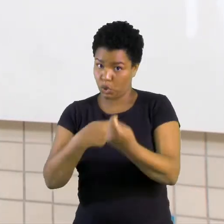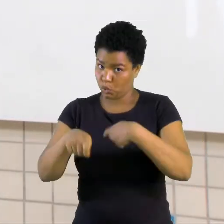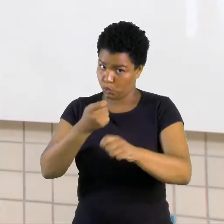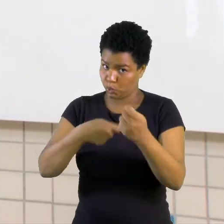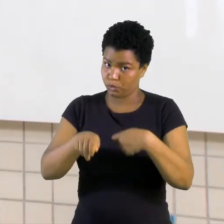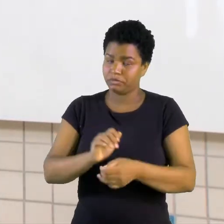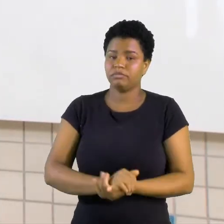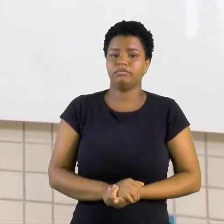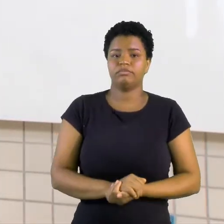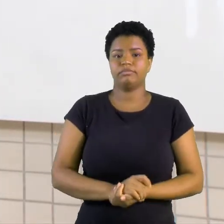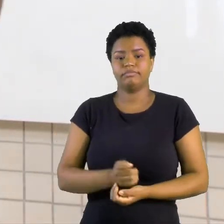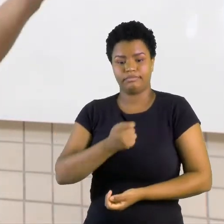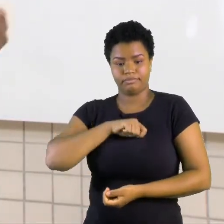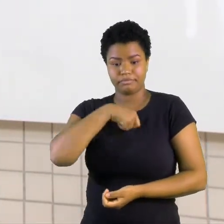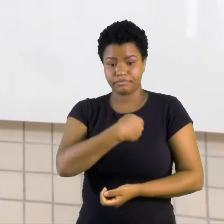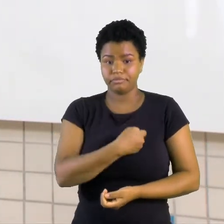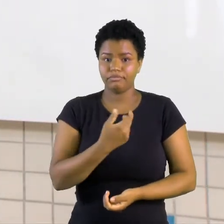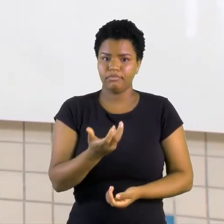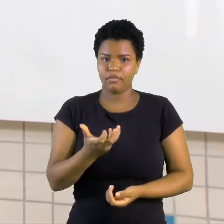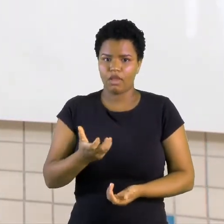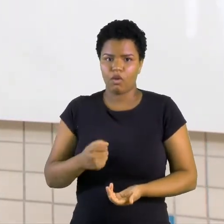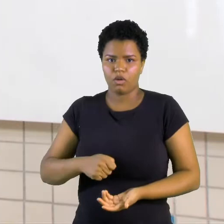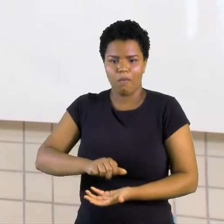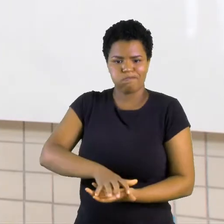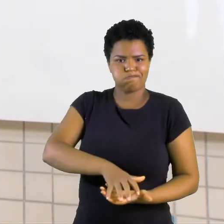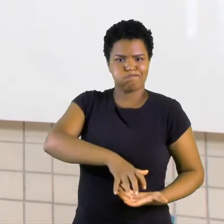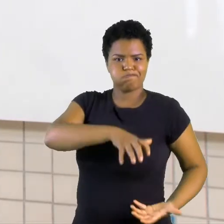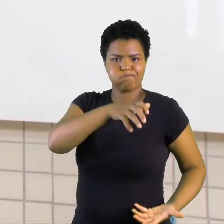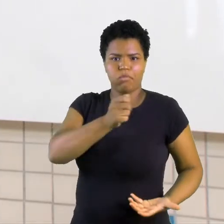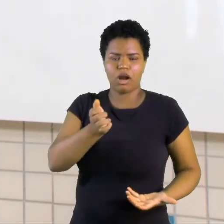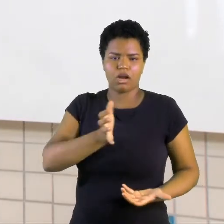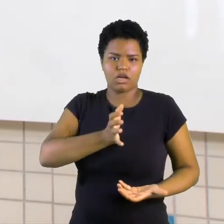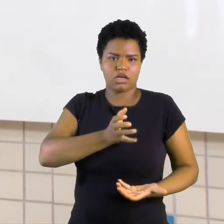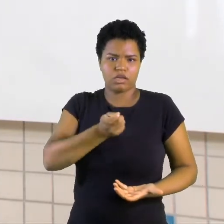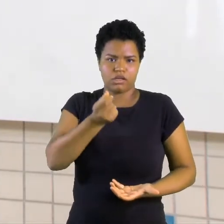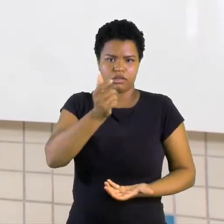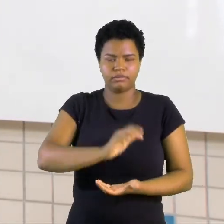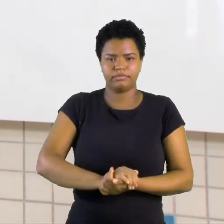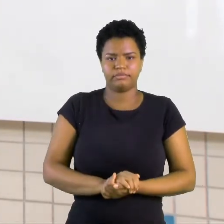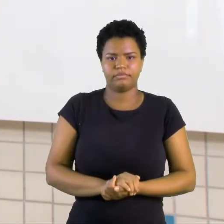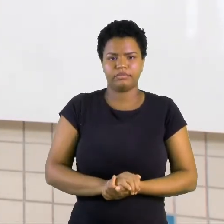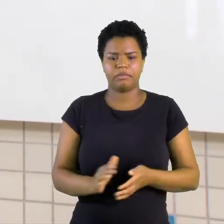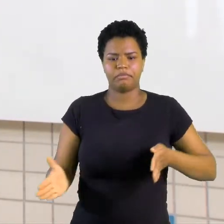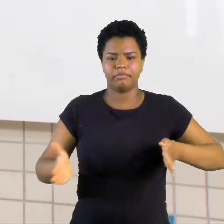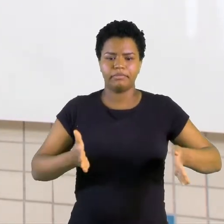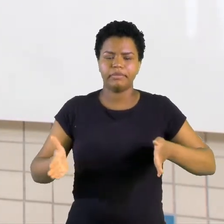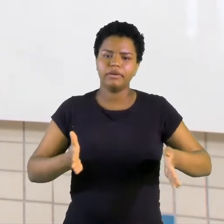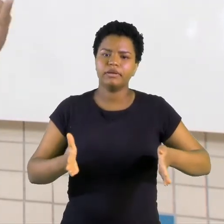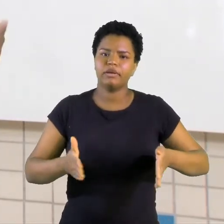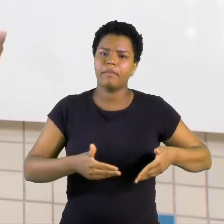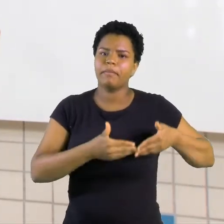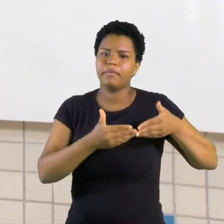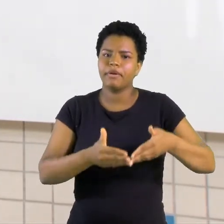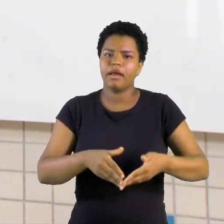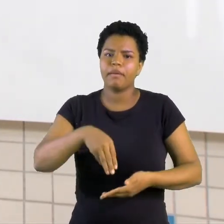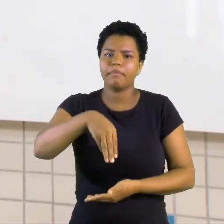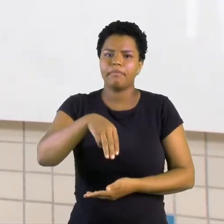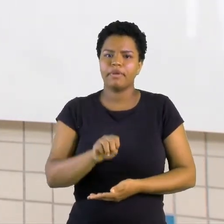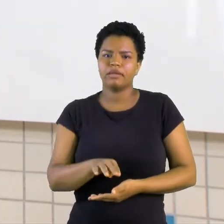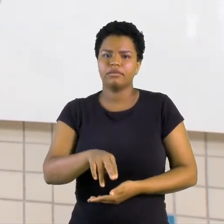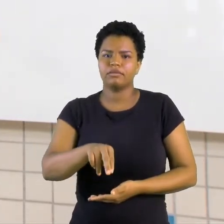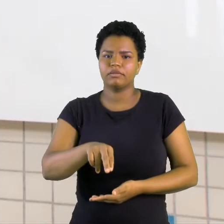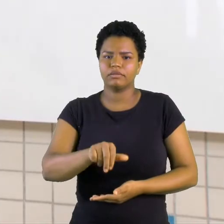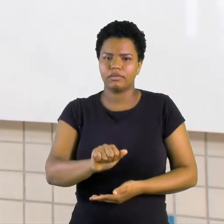seja, a Espanha queria o acúmulo de riqueza. Eles viviam um período que nós chamamos, né, no fenômeno do mercantilismo, nós chamamos de metalismo, ou seja, eles